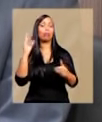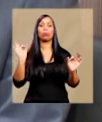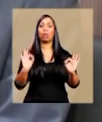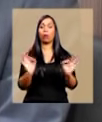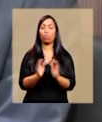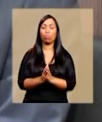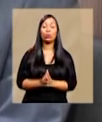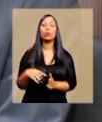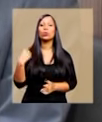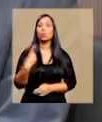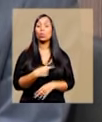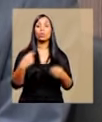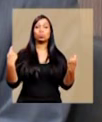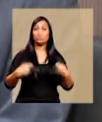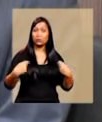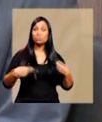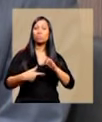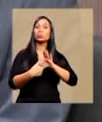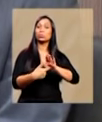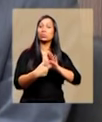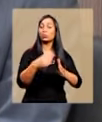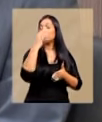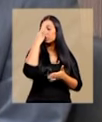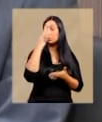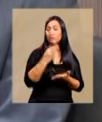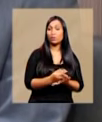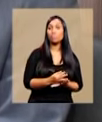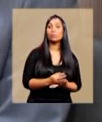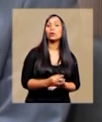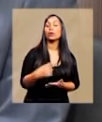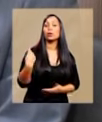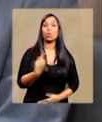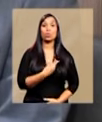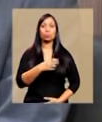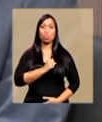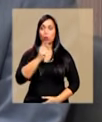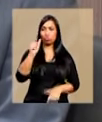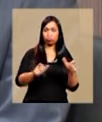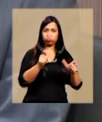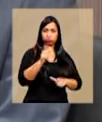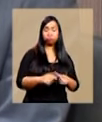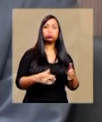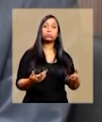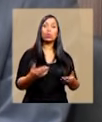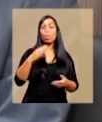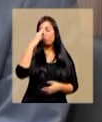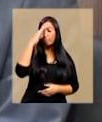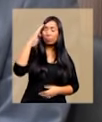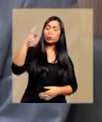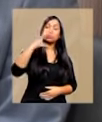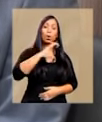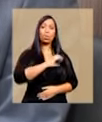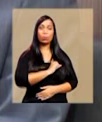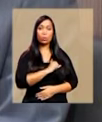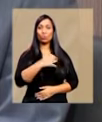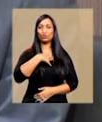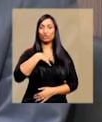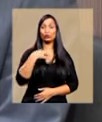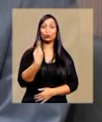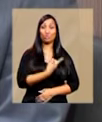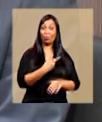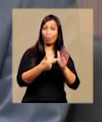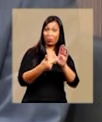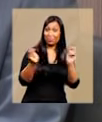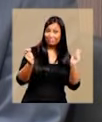coisas aconteçam. Nós precisamos manifestar essa fé no nosso amor ao próximo. E a maior forma de amor